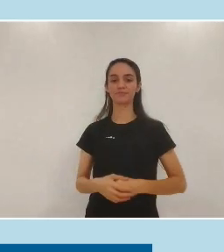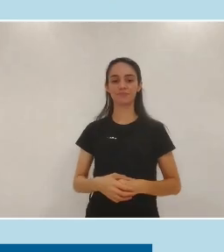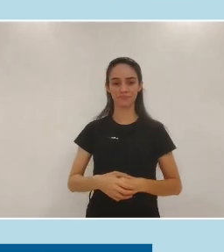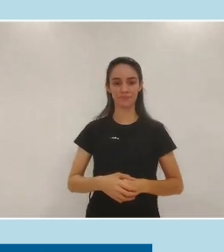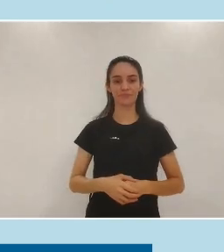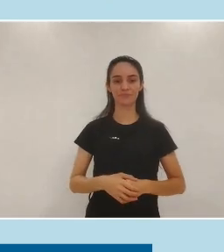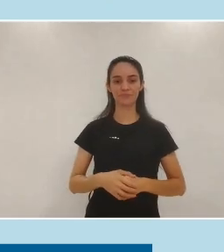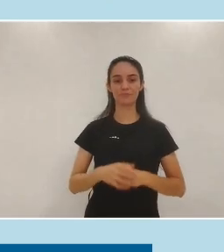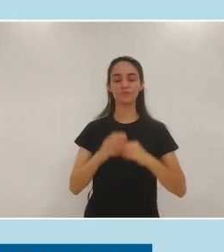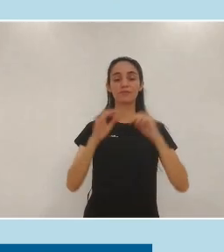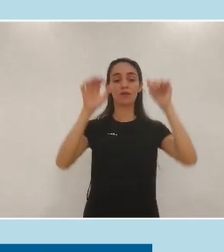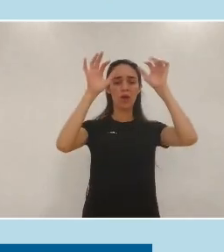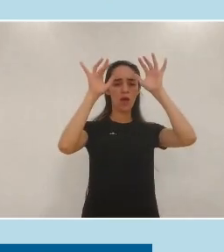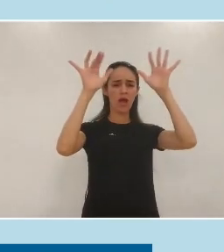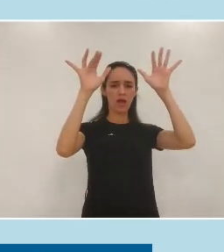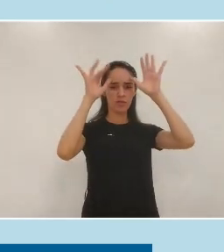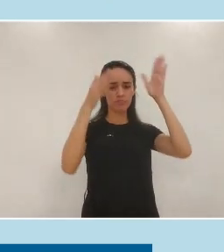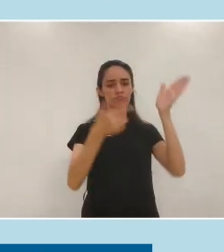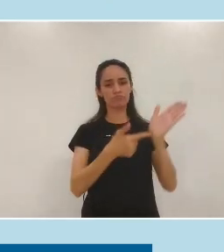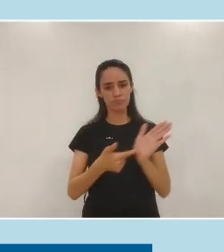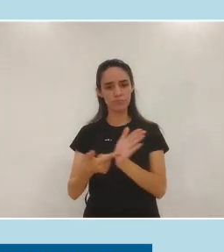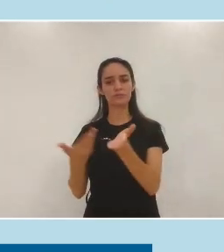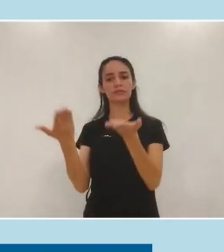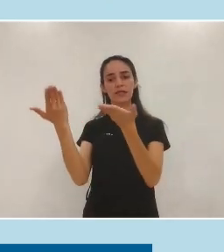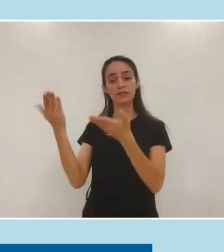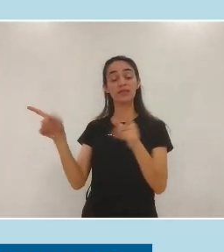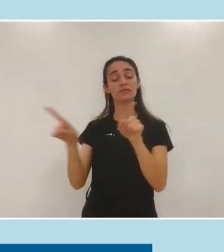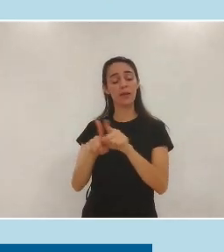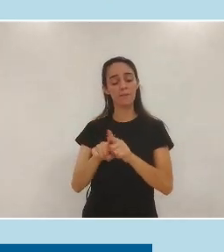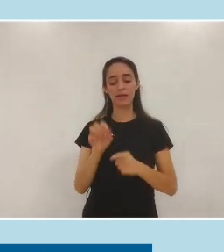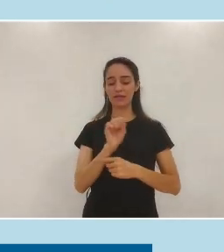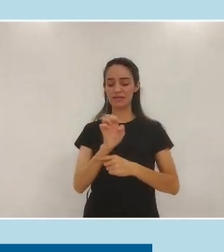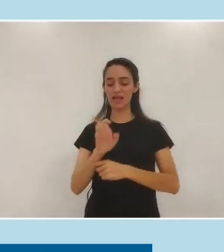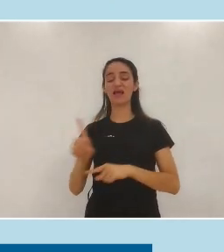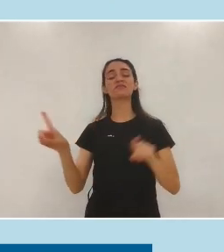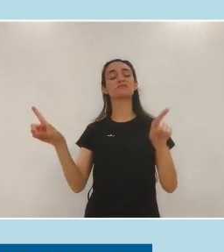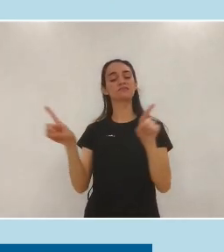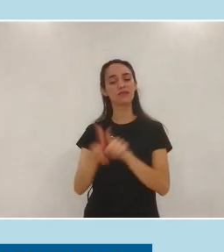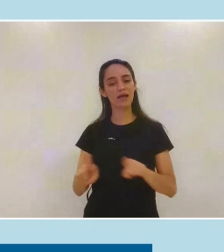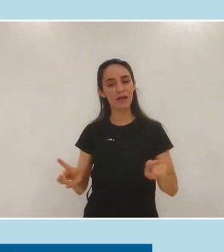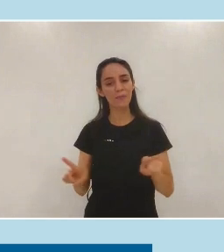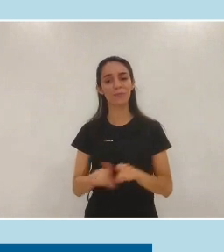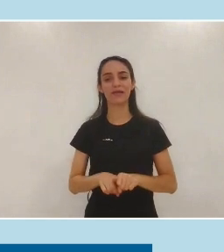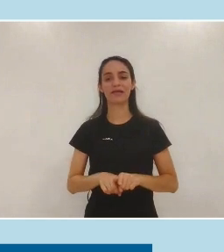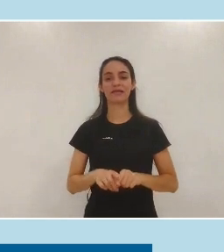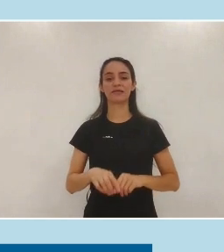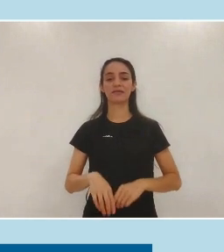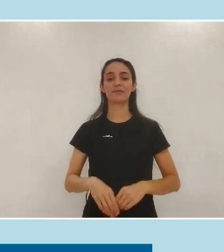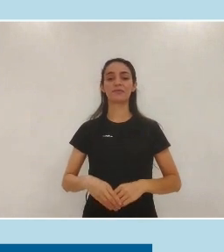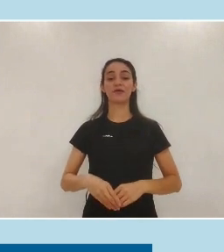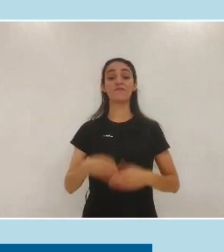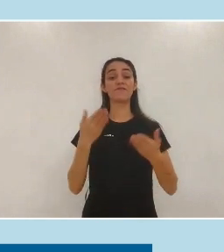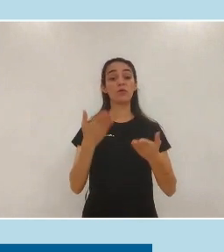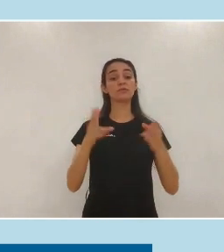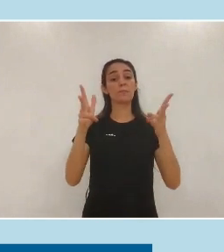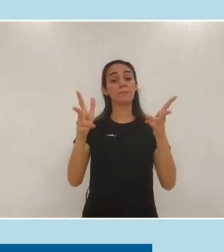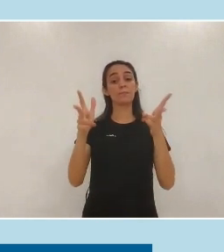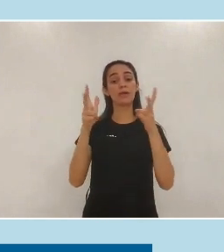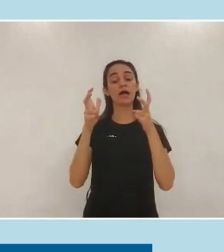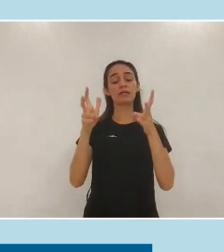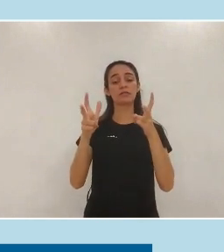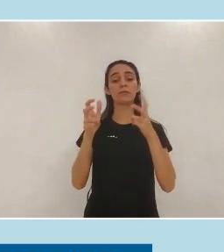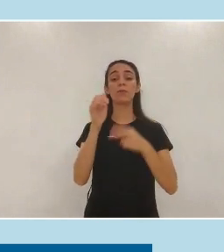comuns, mas a síndrome de Ehlers-Danlos também. A de você ter a percepção